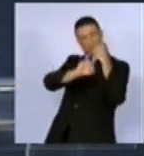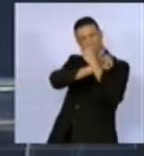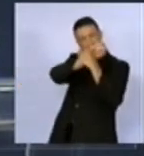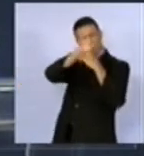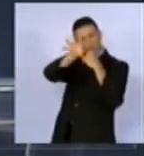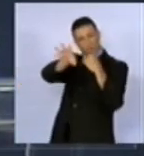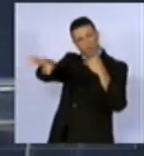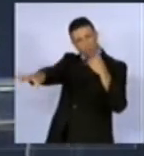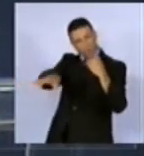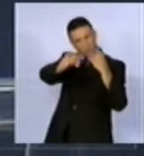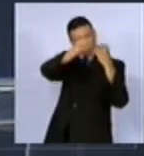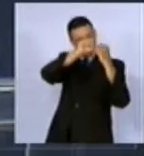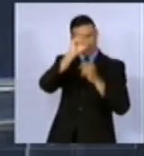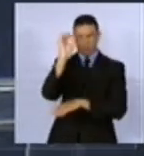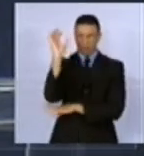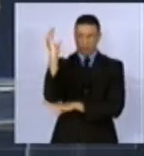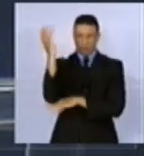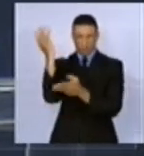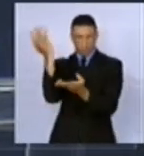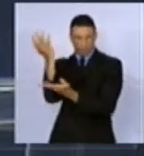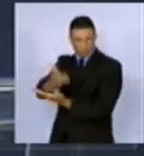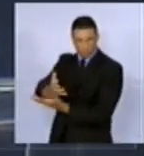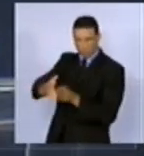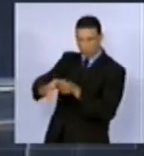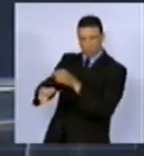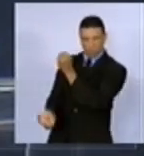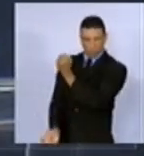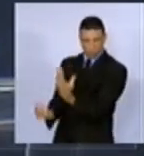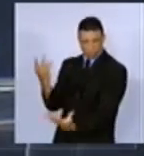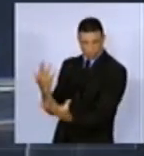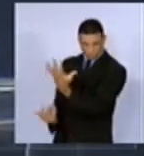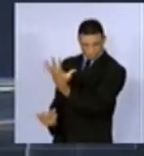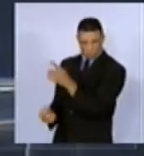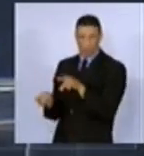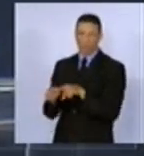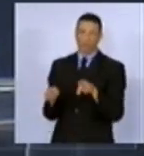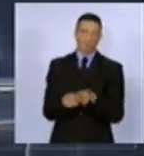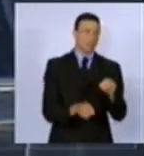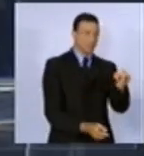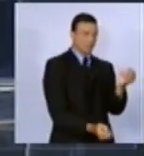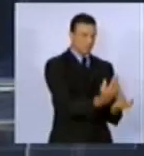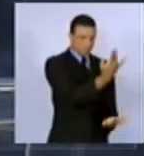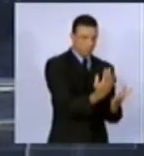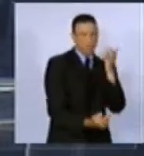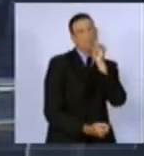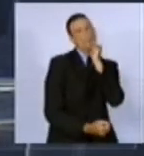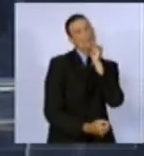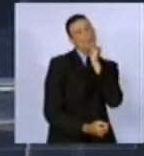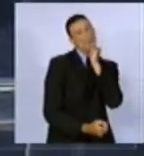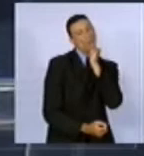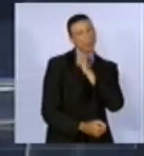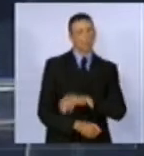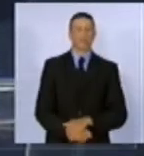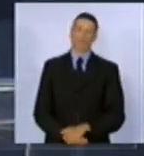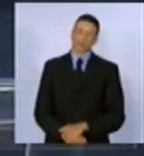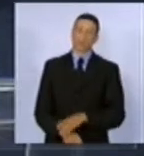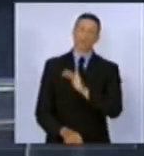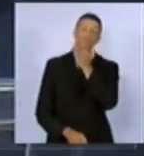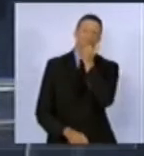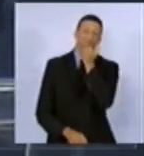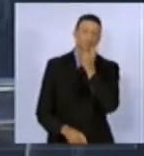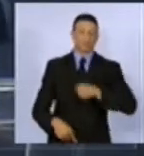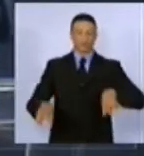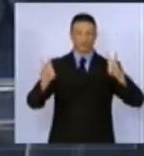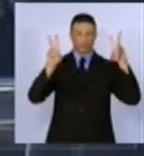prática da colheita da cana-de-açúcar com e sem a queima E aí é interessante notar e desculpe só fazer uma